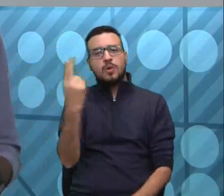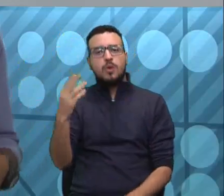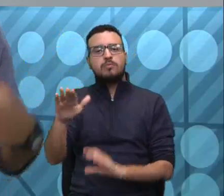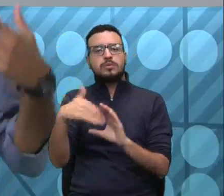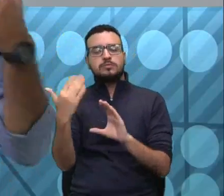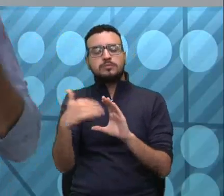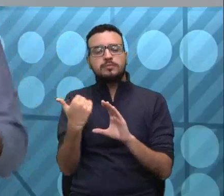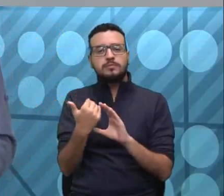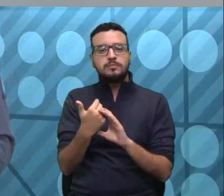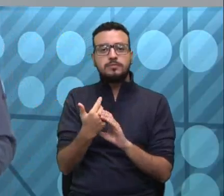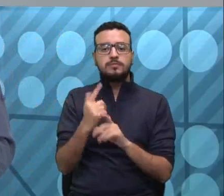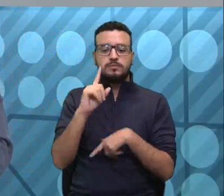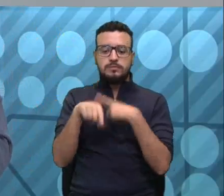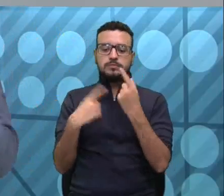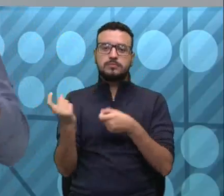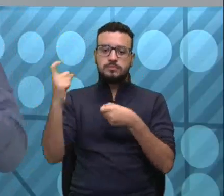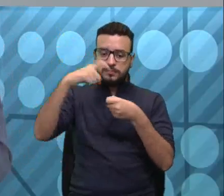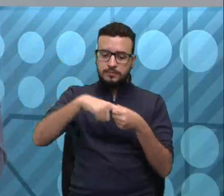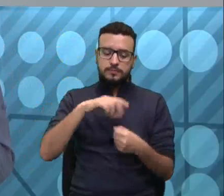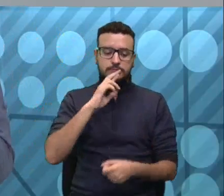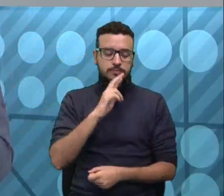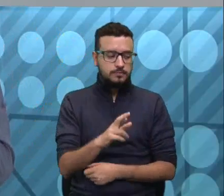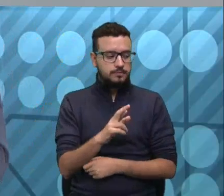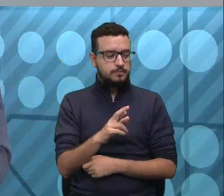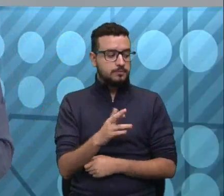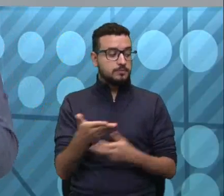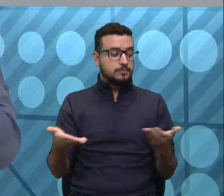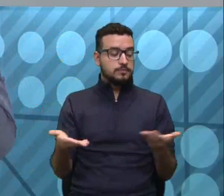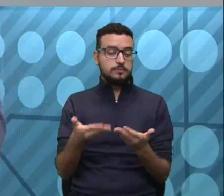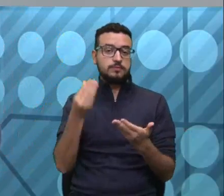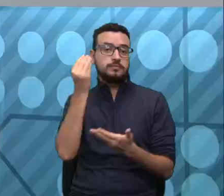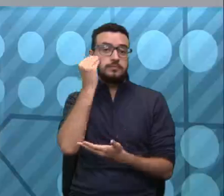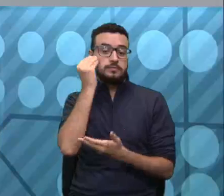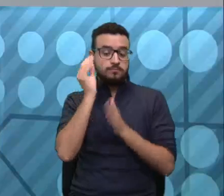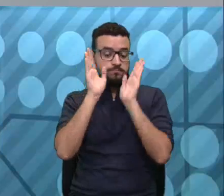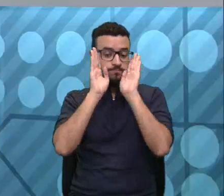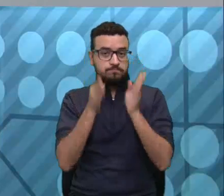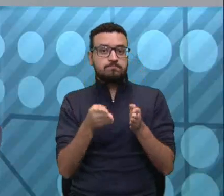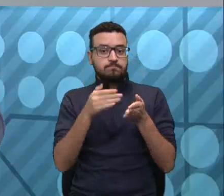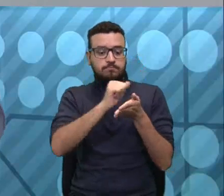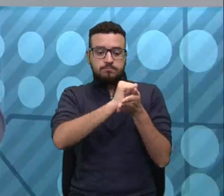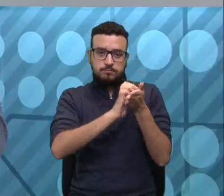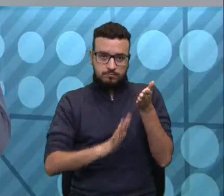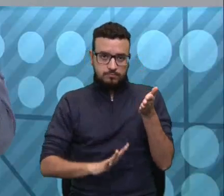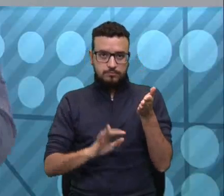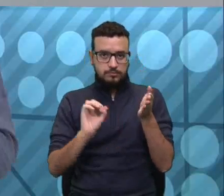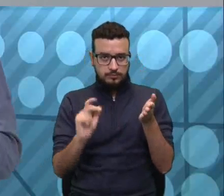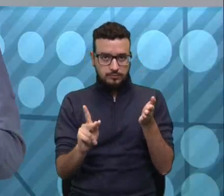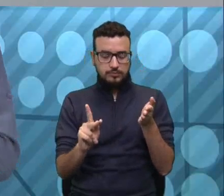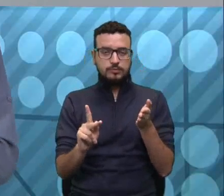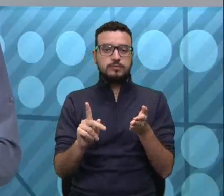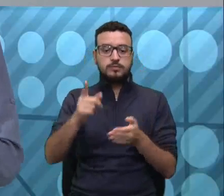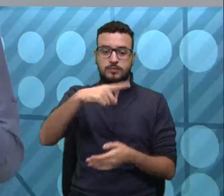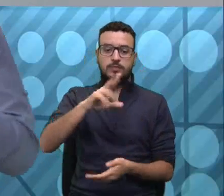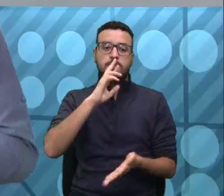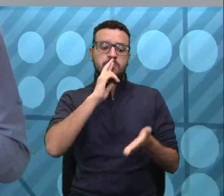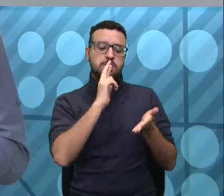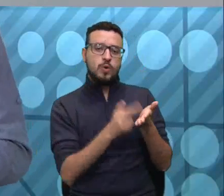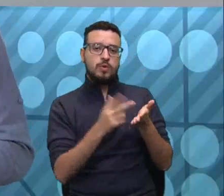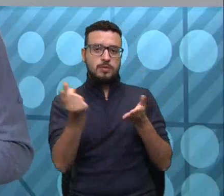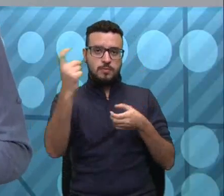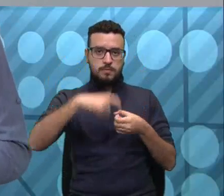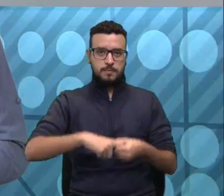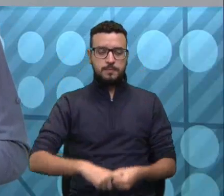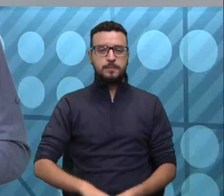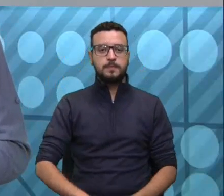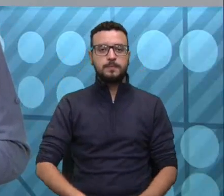temos algumas perguntas, aí eu volto respondendo, mas agora a gente vai tentar focar nesse exercício agora. Então, resolve o exercício, daqui a pouco a gente